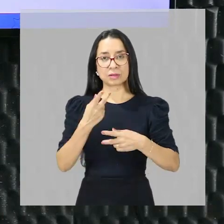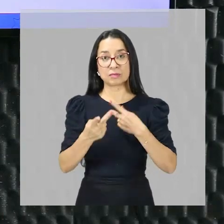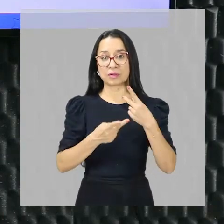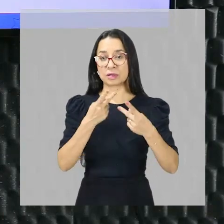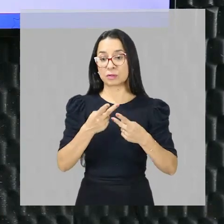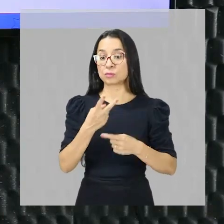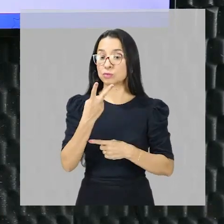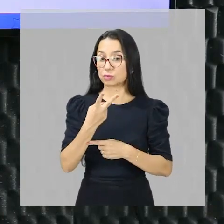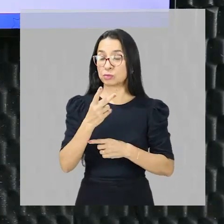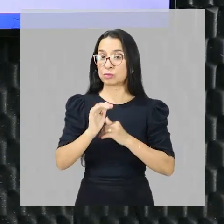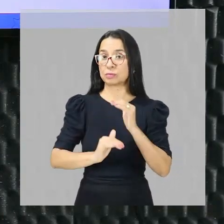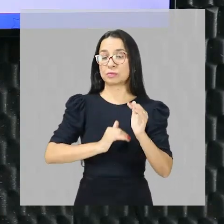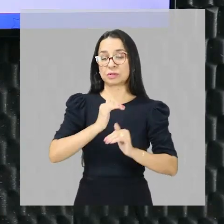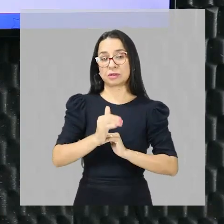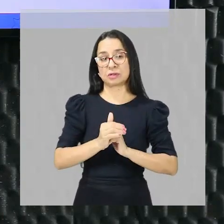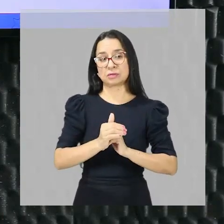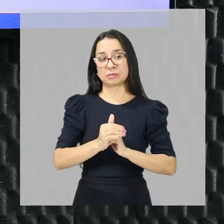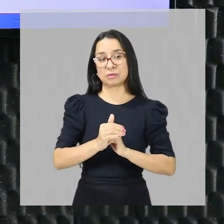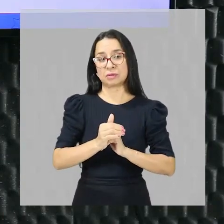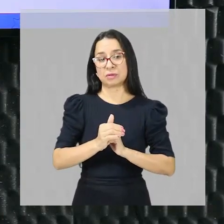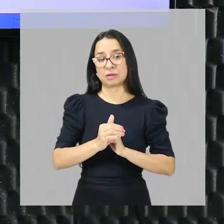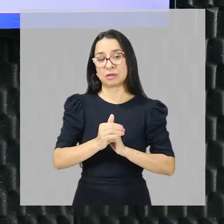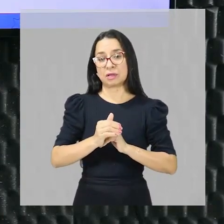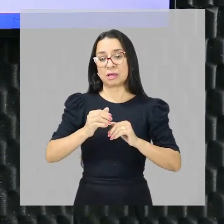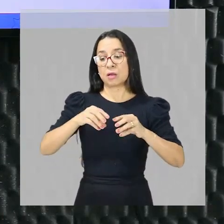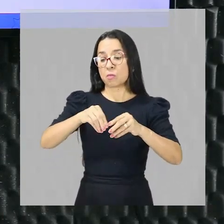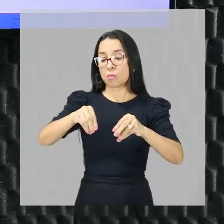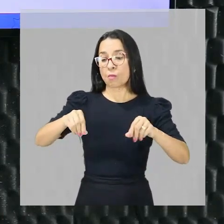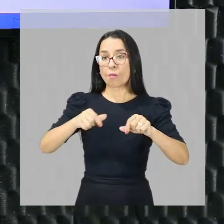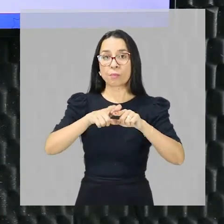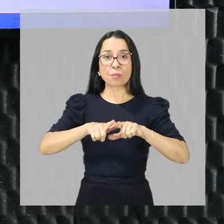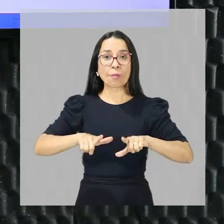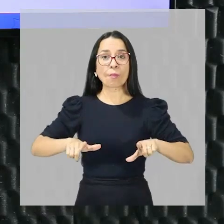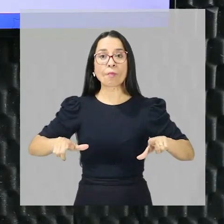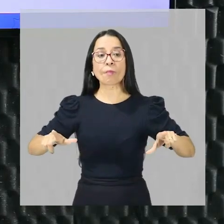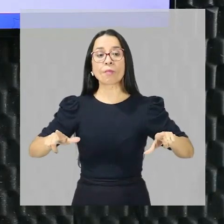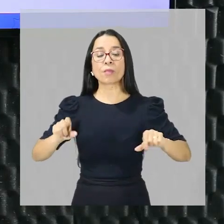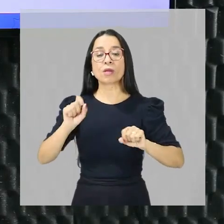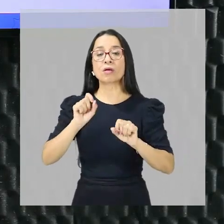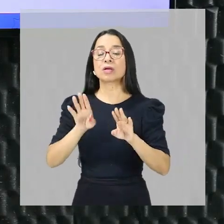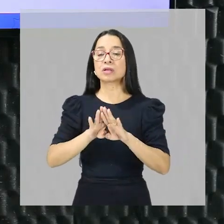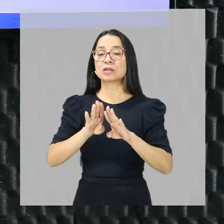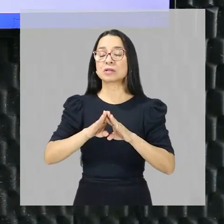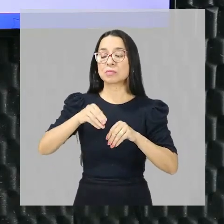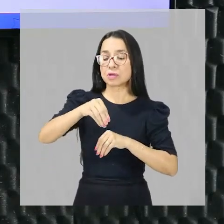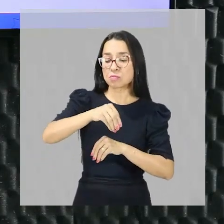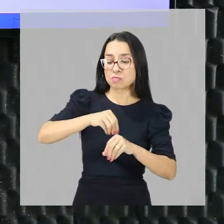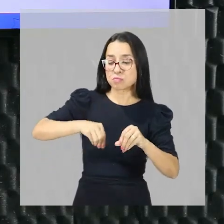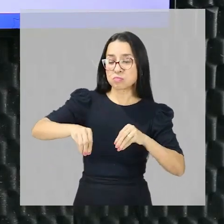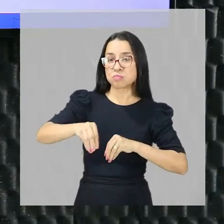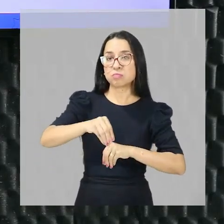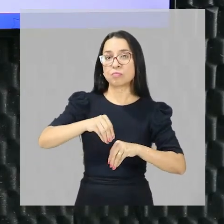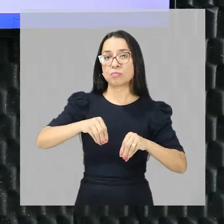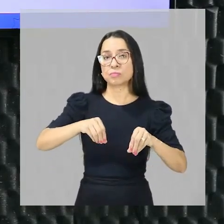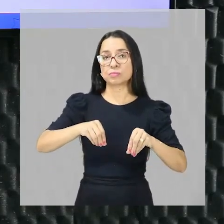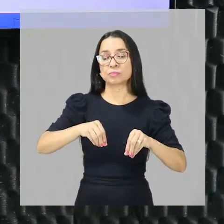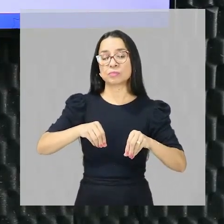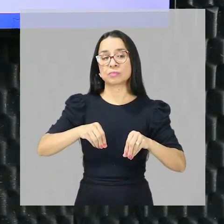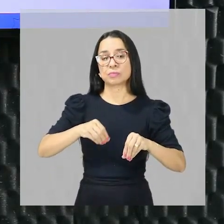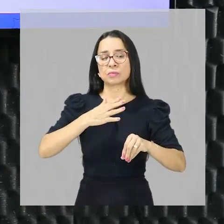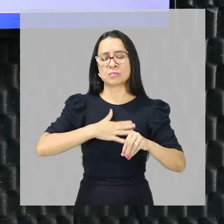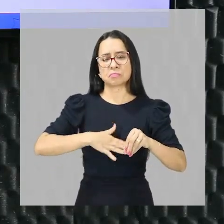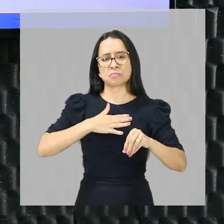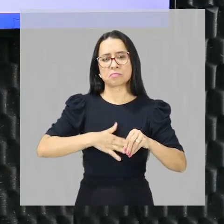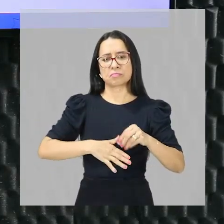dois processos, desertificação e arenização. Vamos analisar o comando da questão agora com calma? Ele diz o